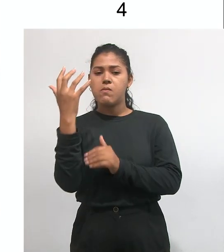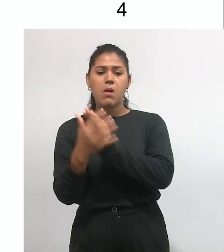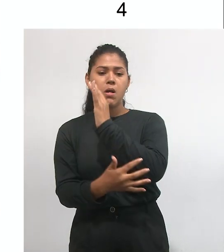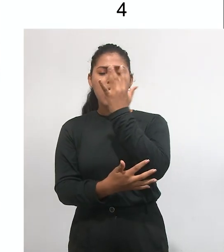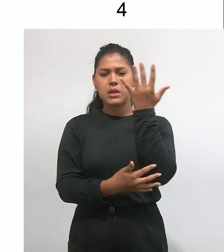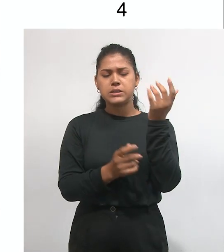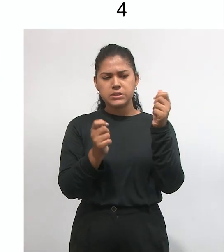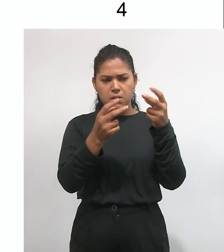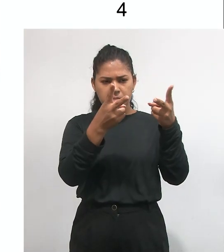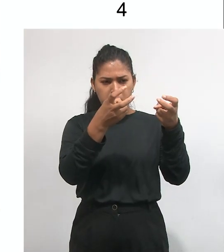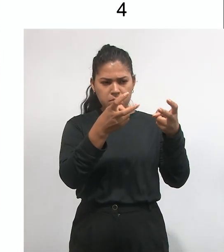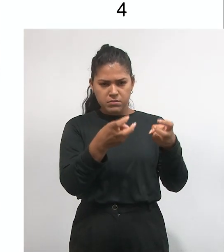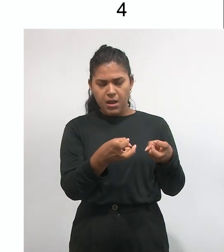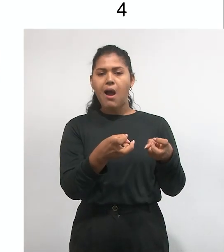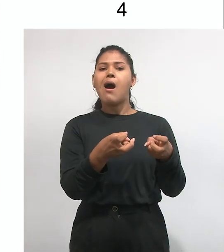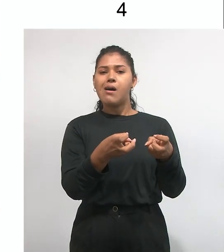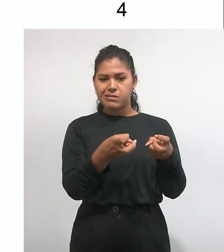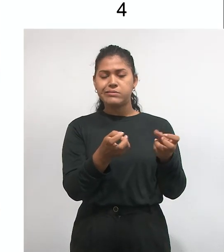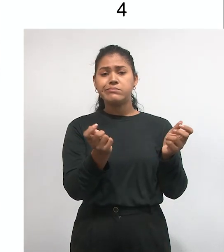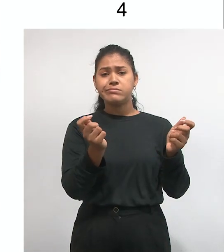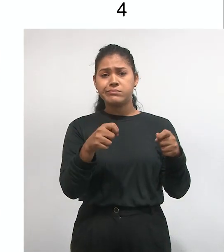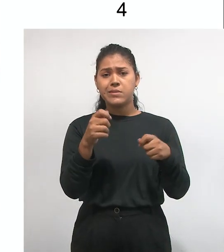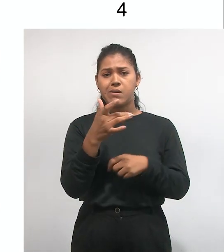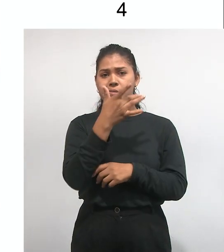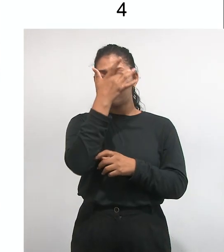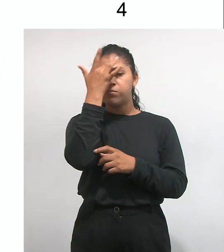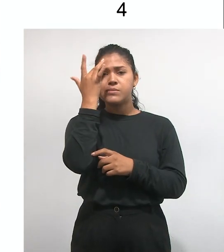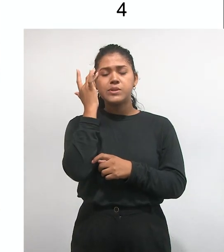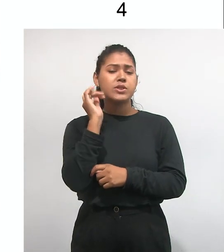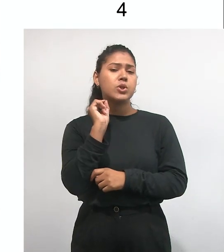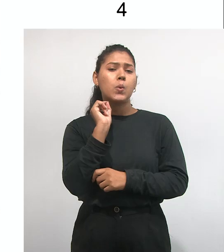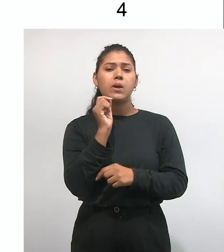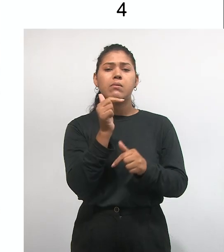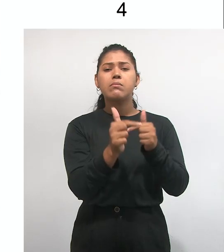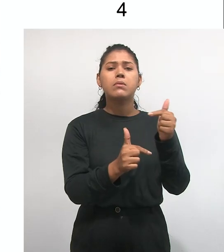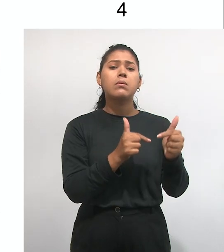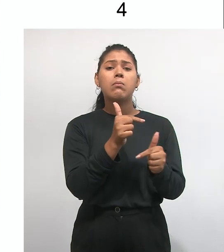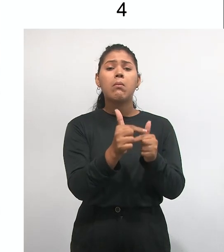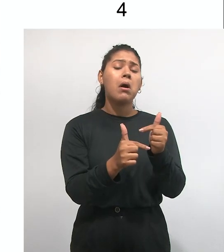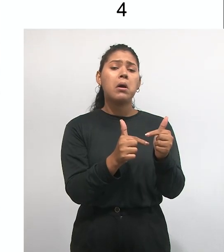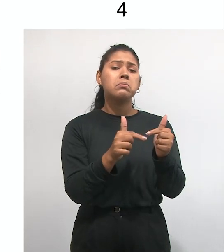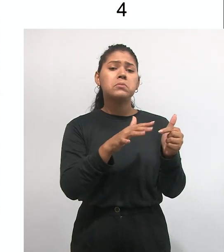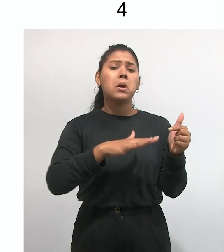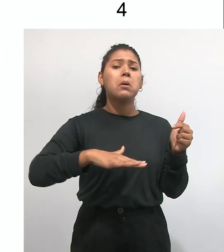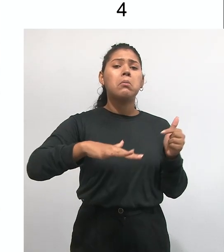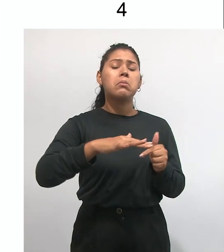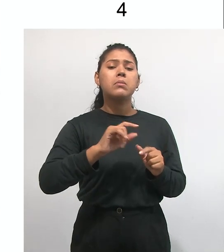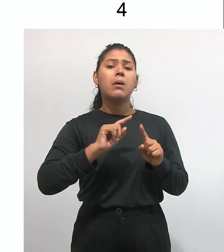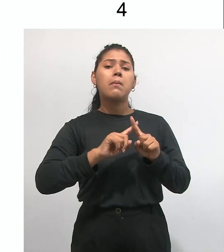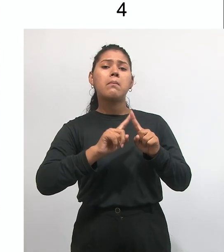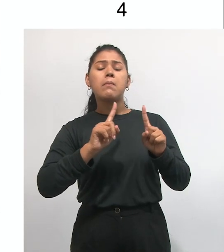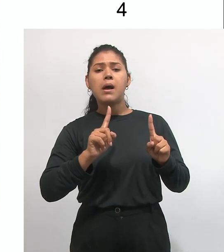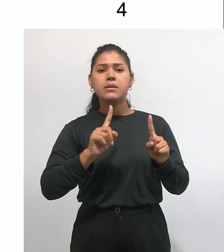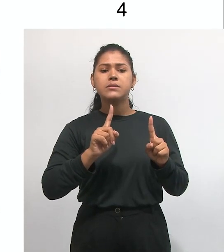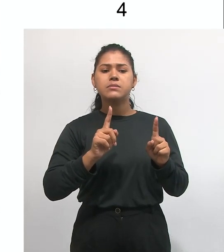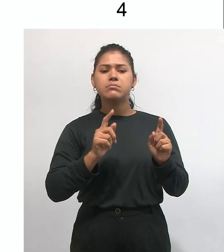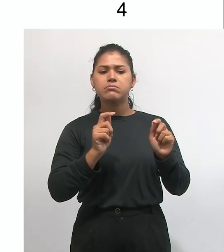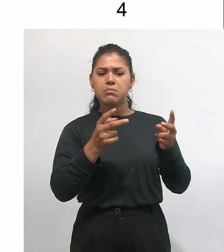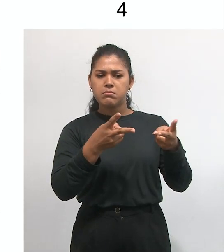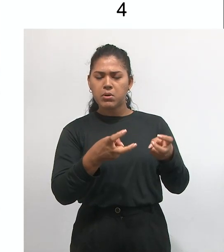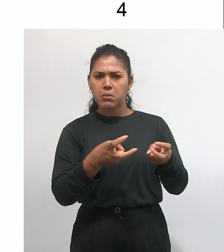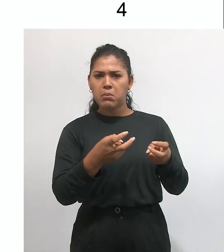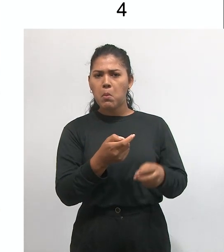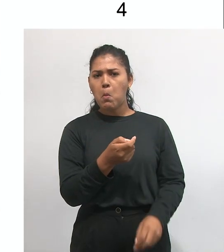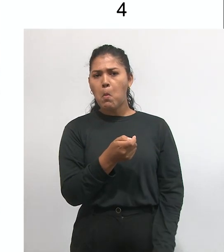alguma forma eles podem ser pessoas que estão realizando uma atividade na floresta, mas que estão em